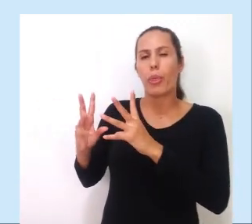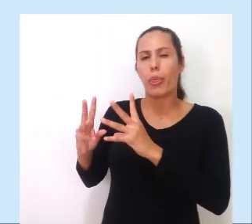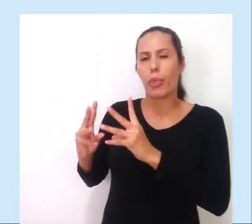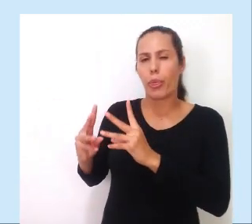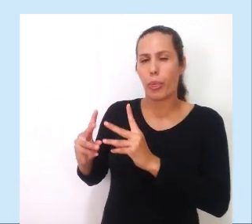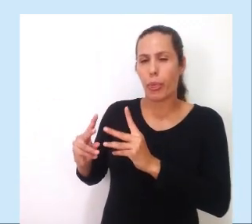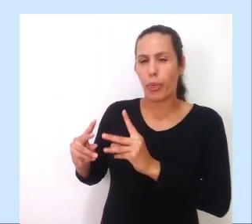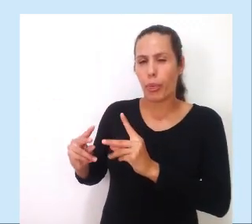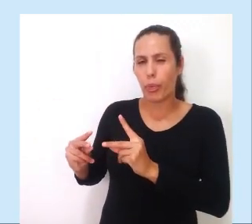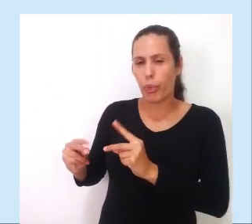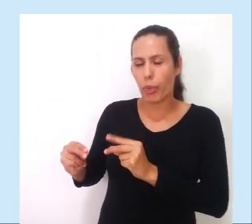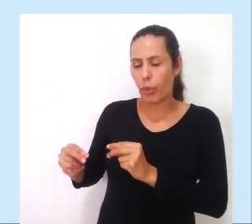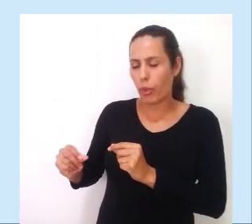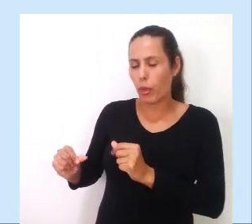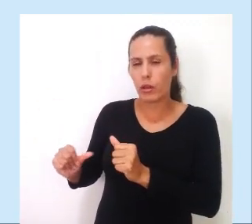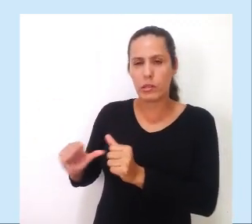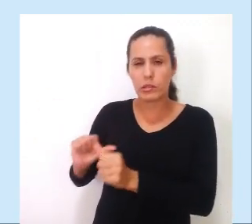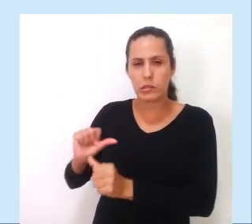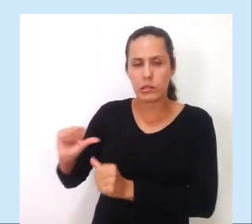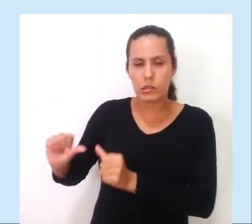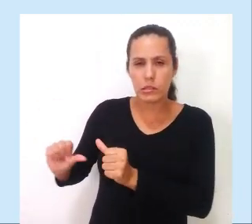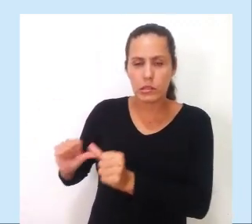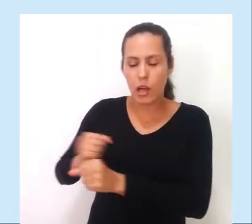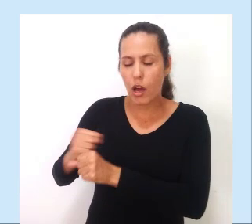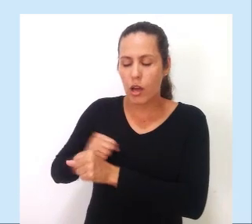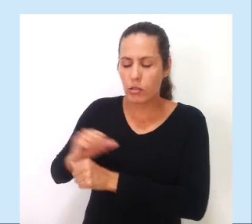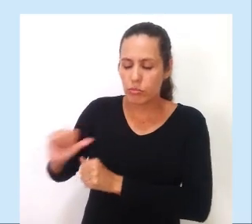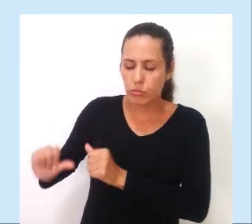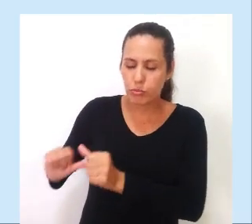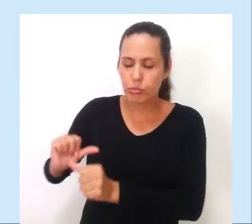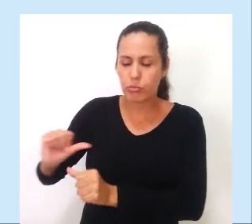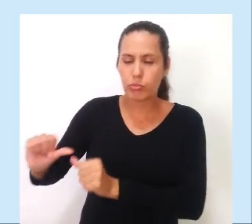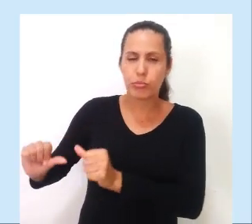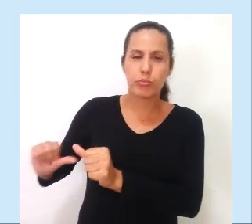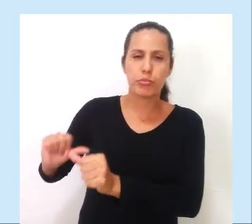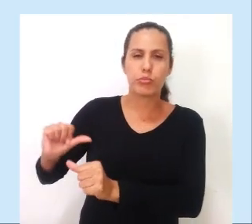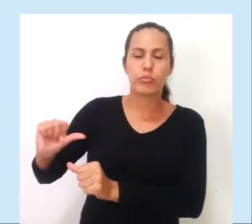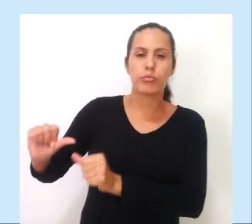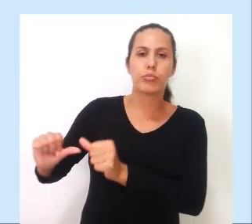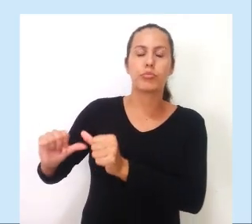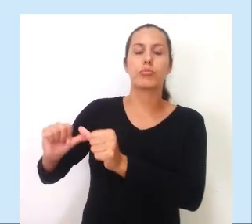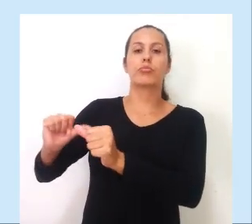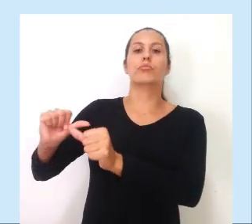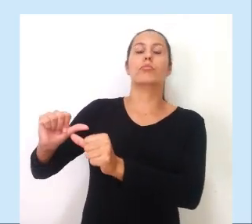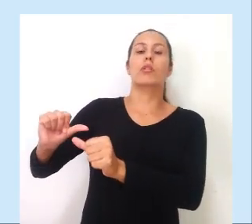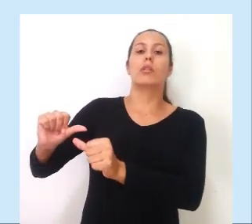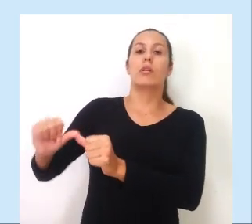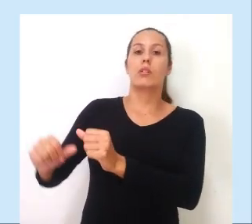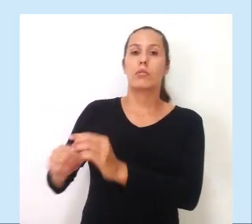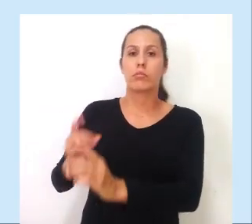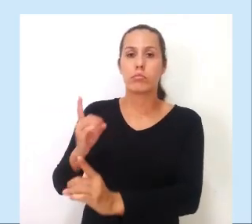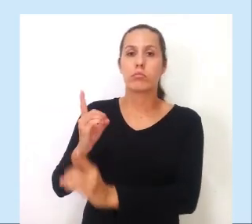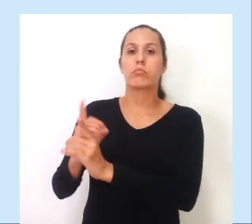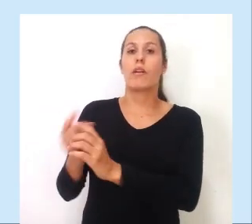uma deposição de sedimentos sobre os restos mortais, acontece uma